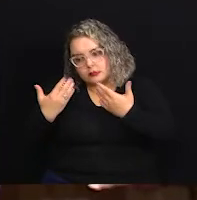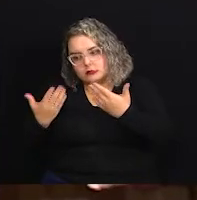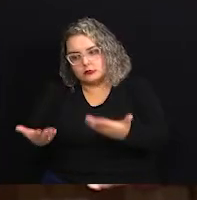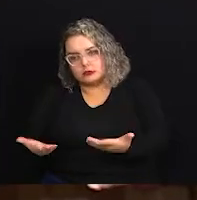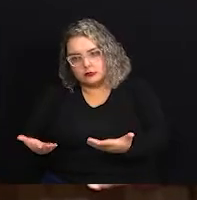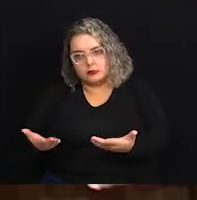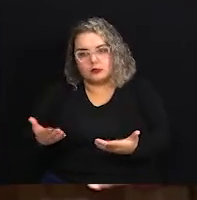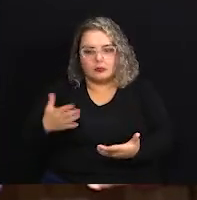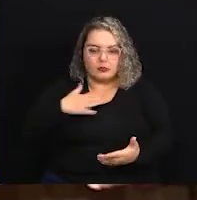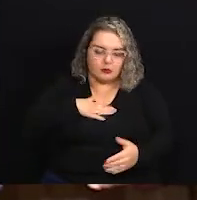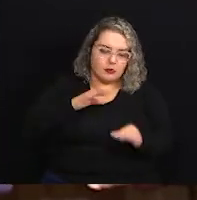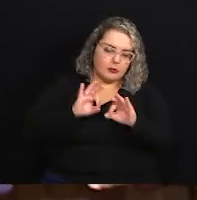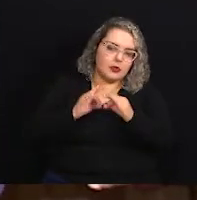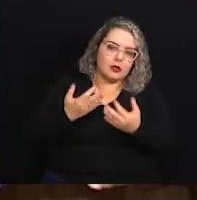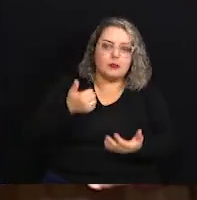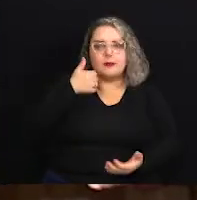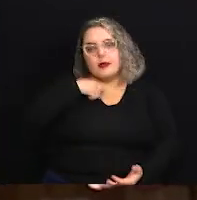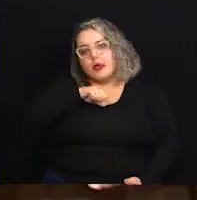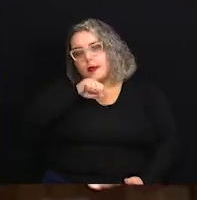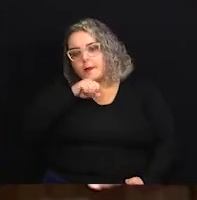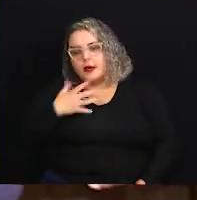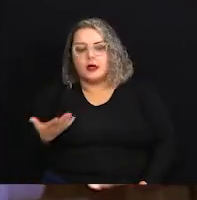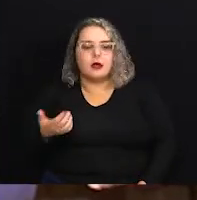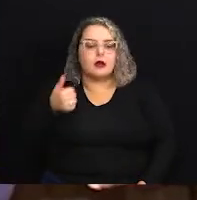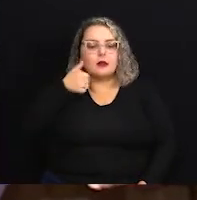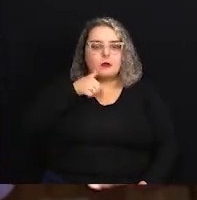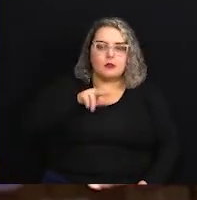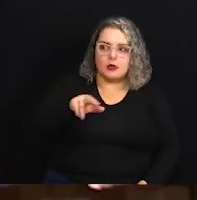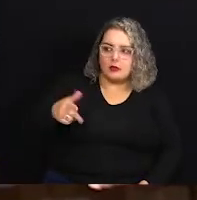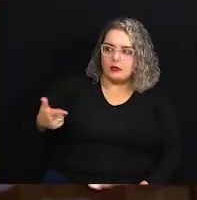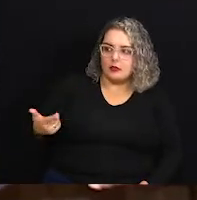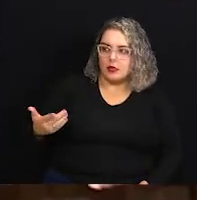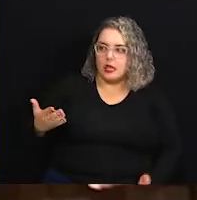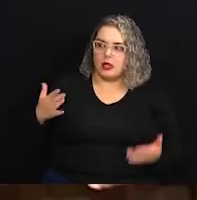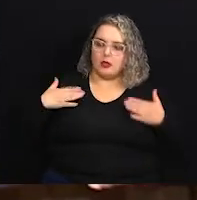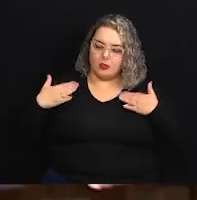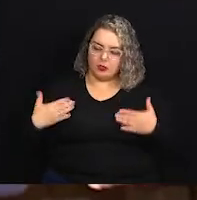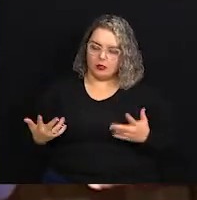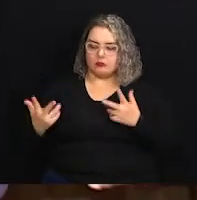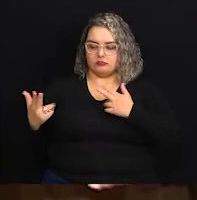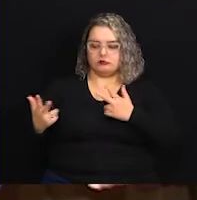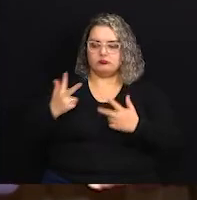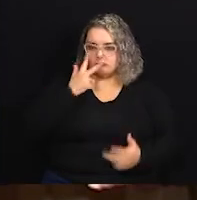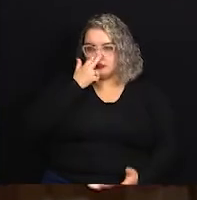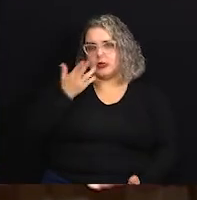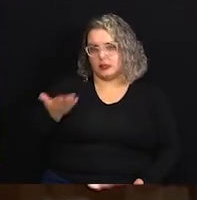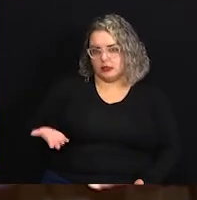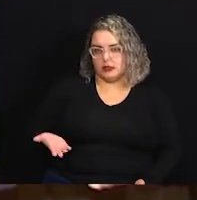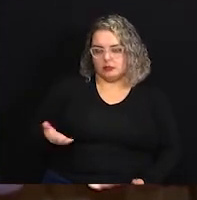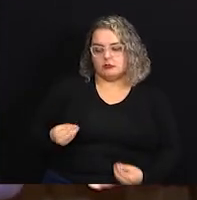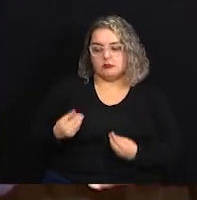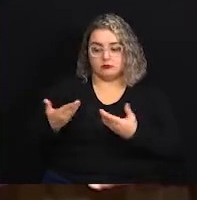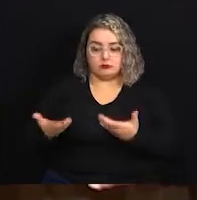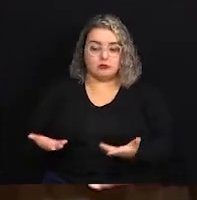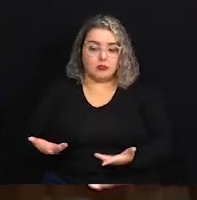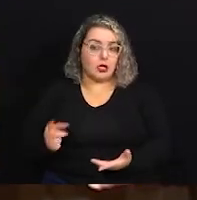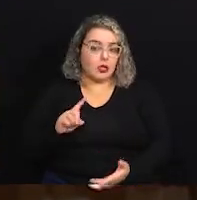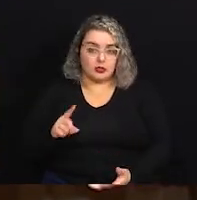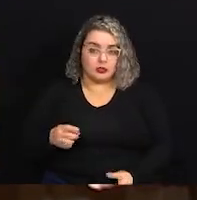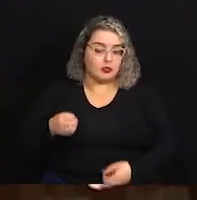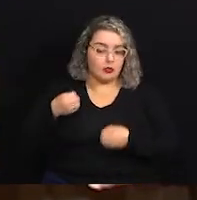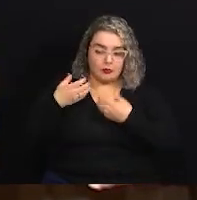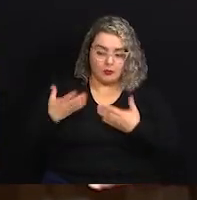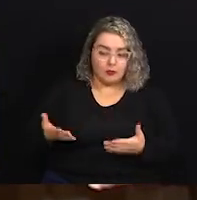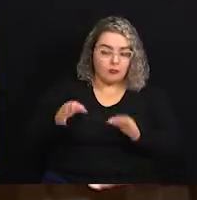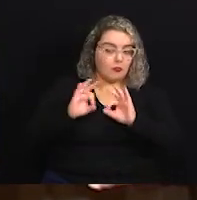repasso para pessoas da minha família. Então, minha mãe e minha irmã, que tem um biotipo parecido com o meu, eu tento passar para elas e uma vez não